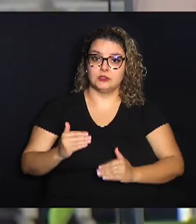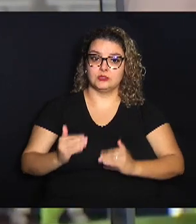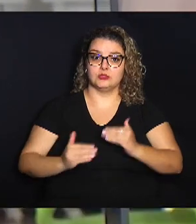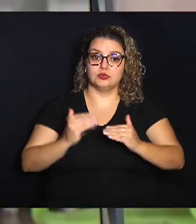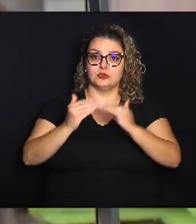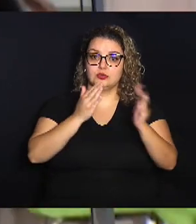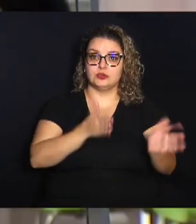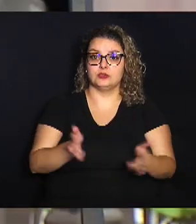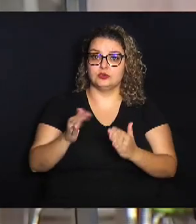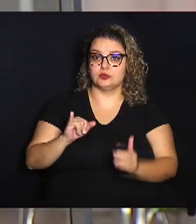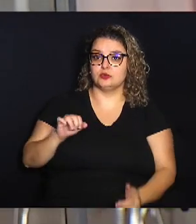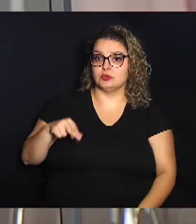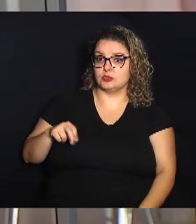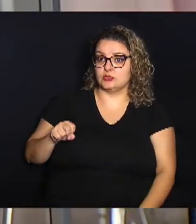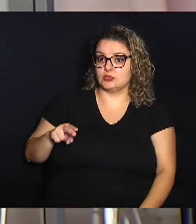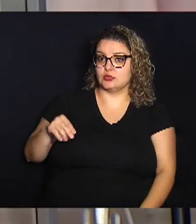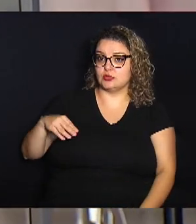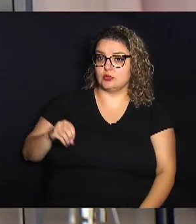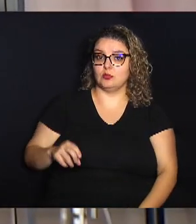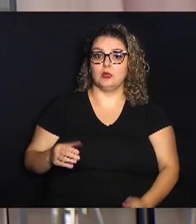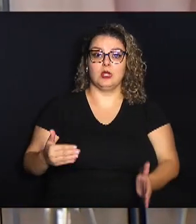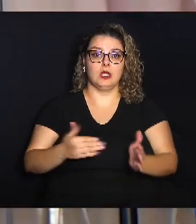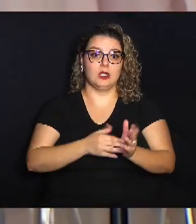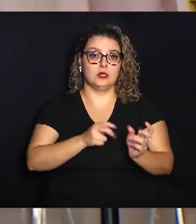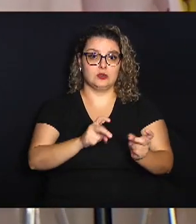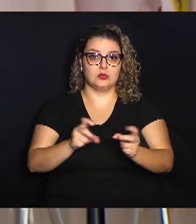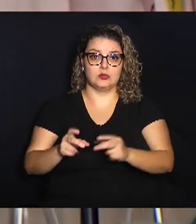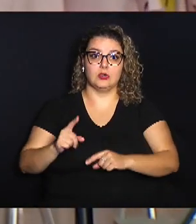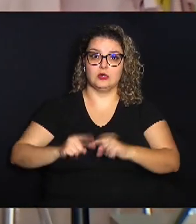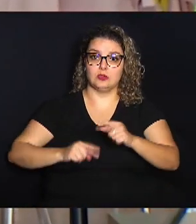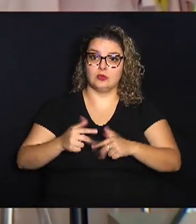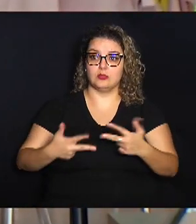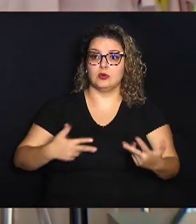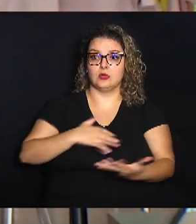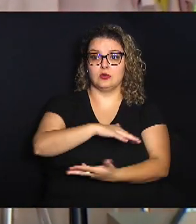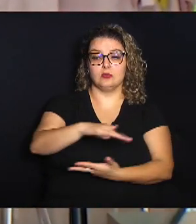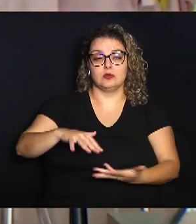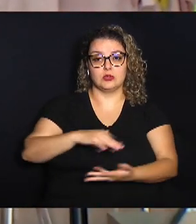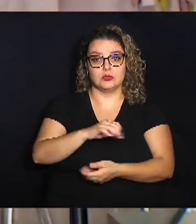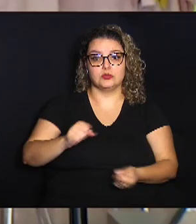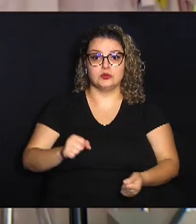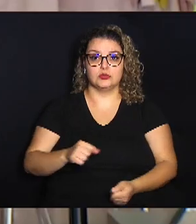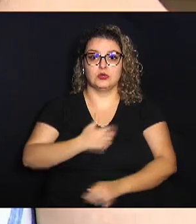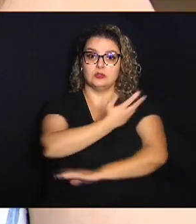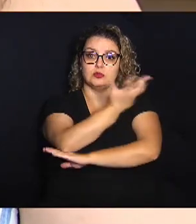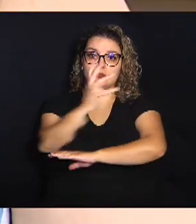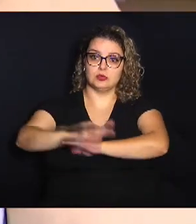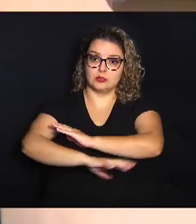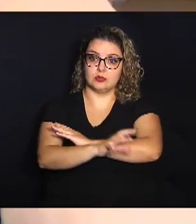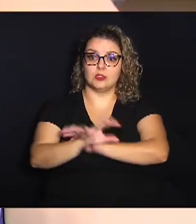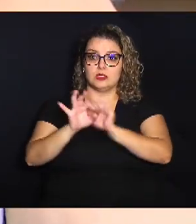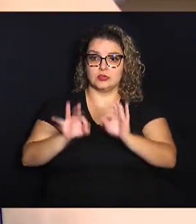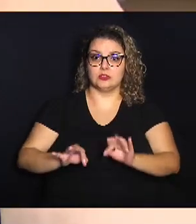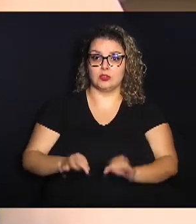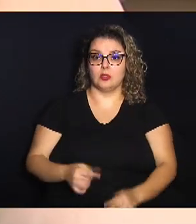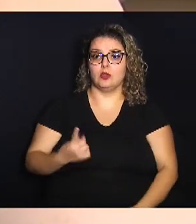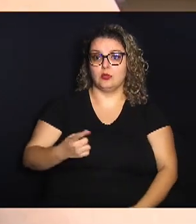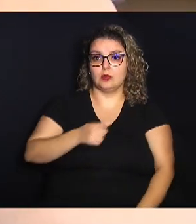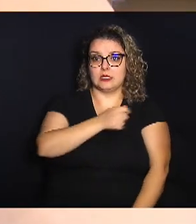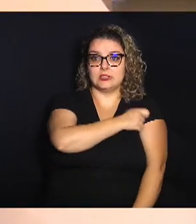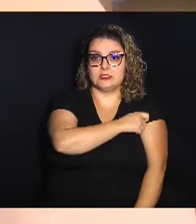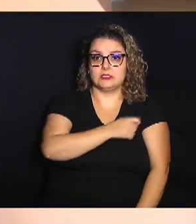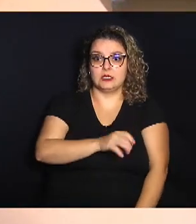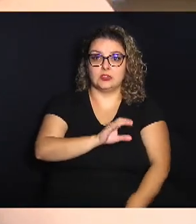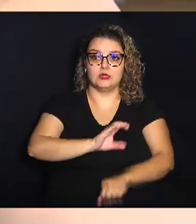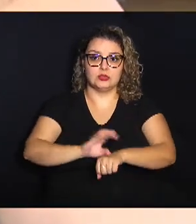desde os insumos até a venda, e oferecer produtos sustentáveis e ecologicamente corretos. Uma das alunas do curso